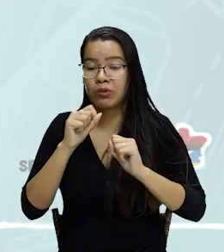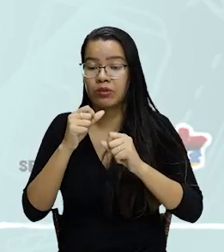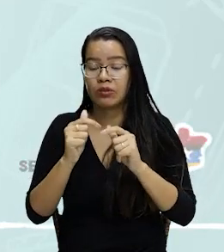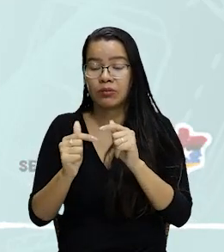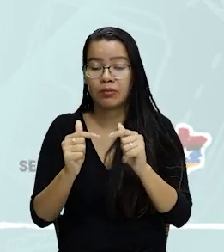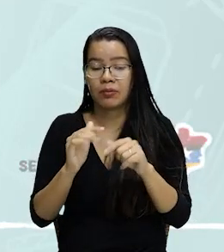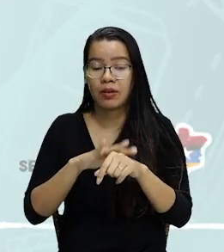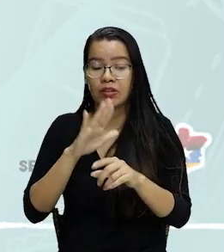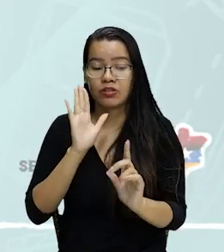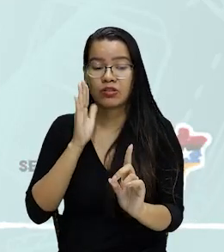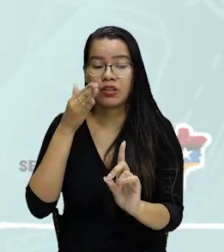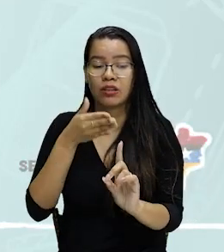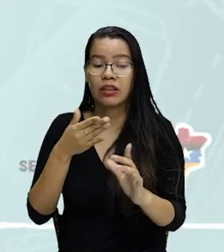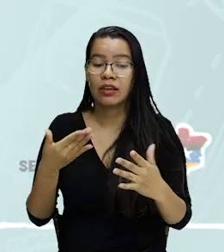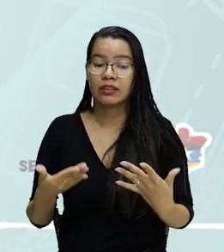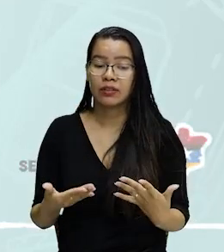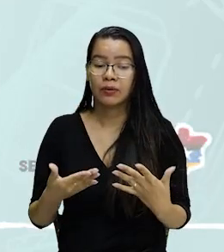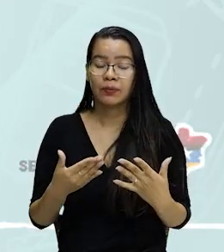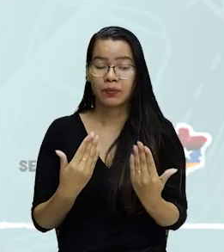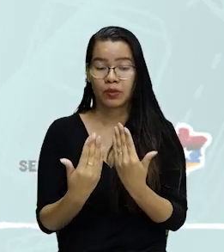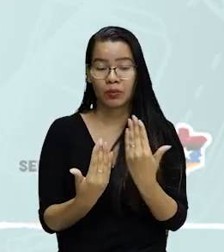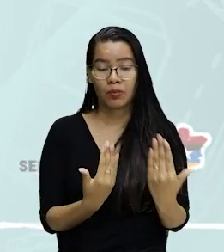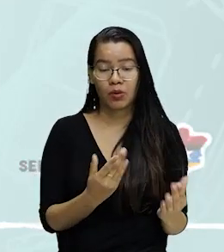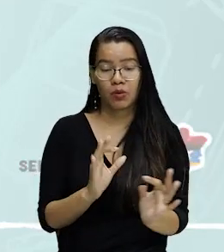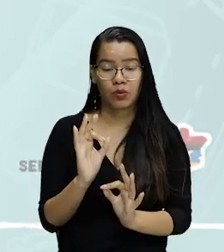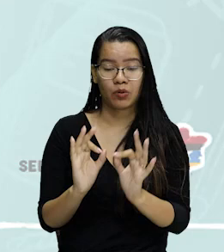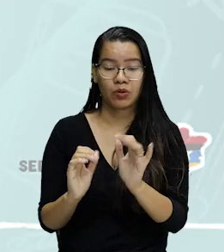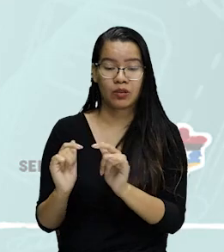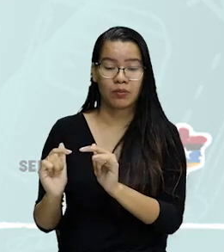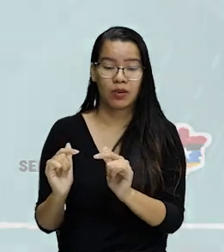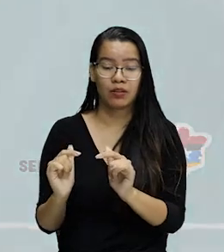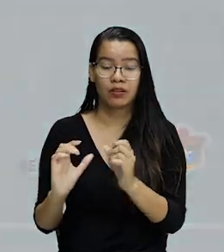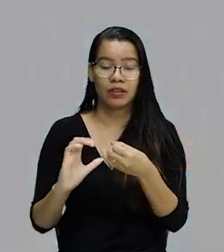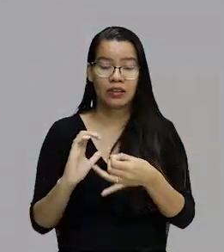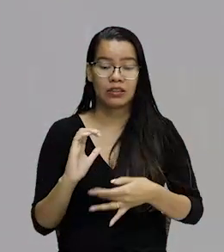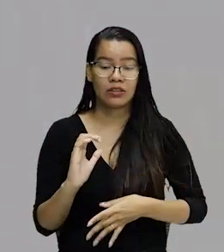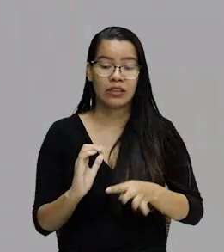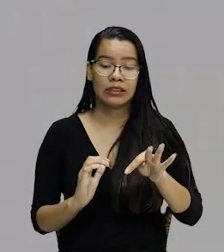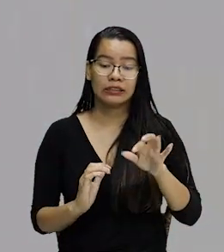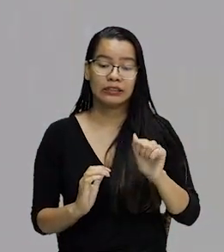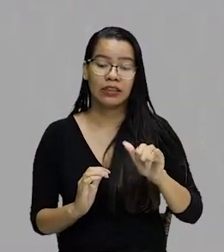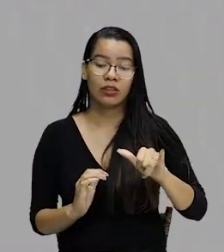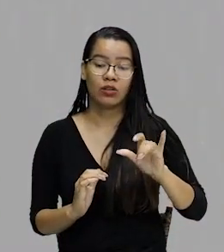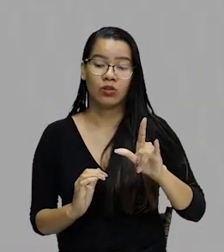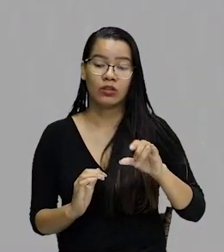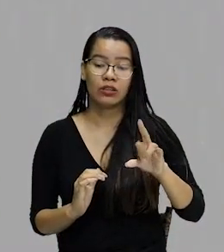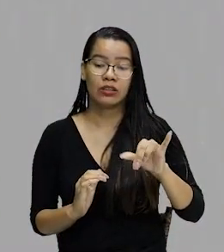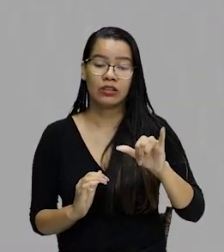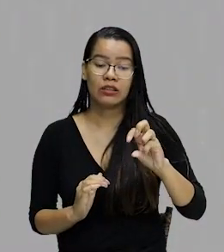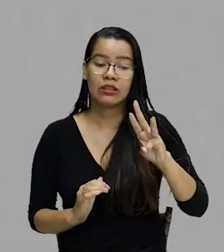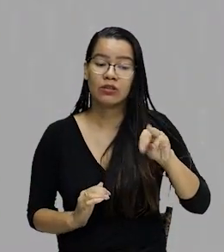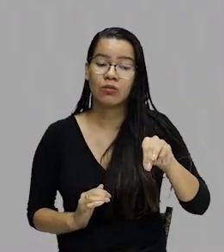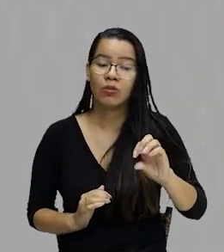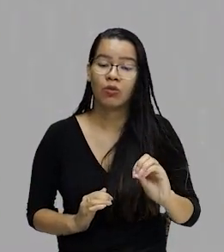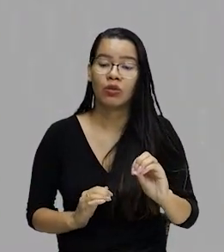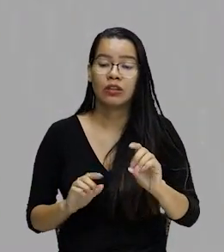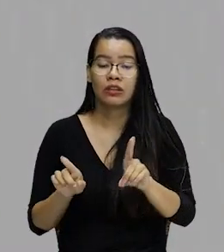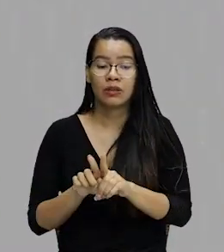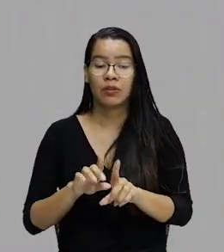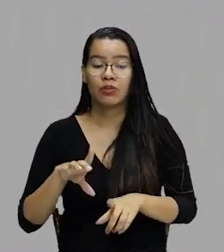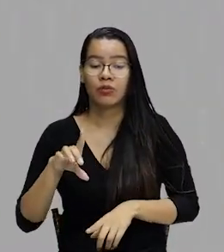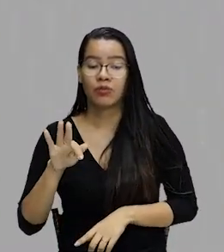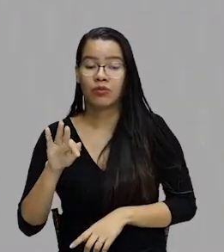a concepção de tempo analisado no texto pressupõe que... Então nós temos aqui uma categorização de um trabalho que